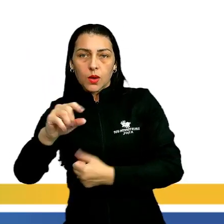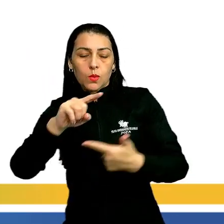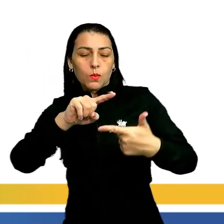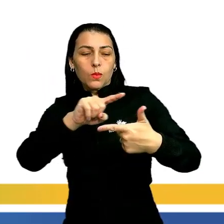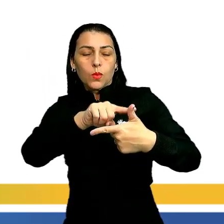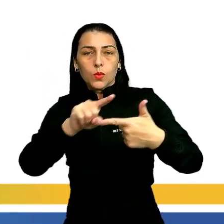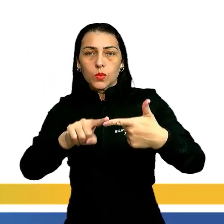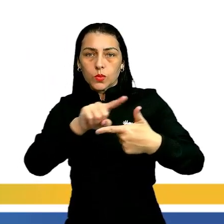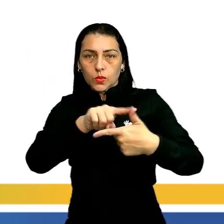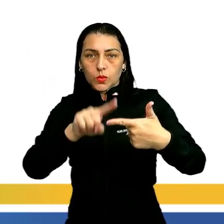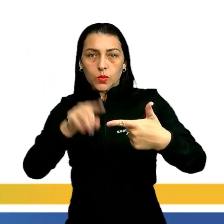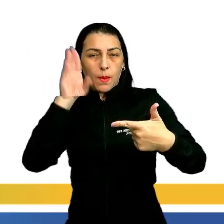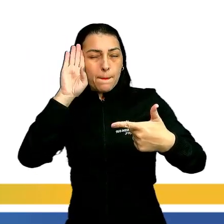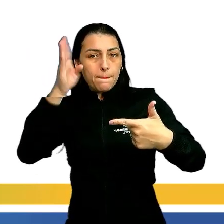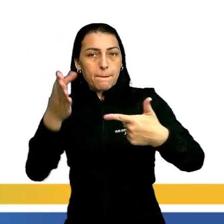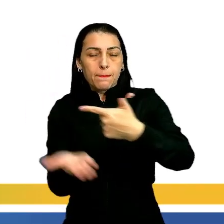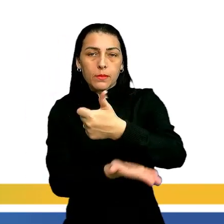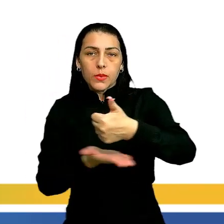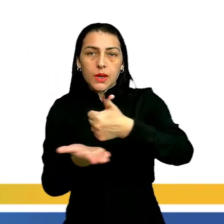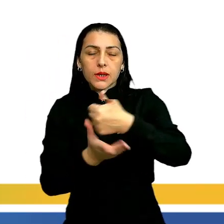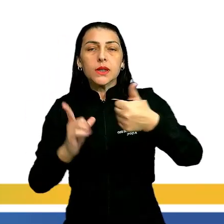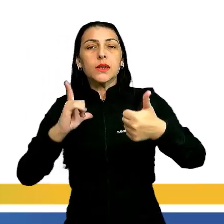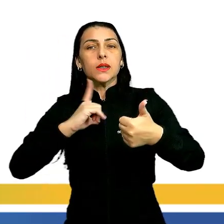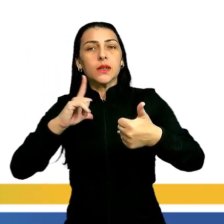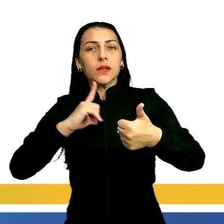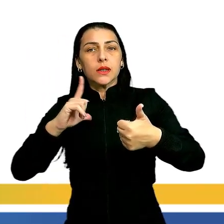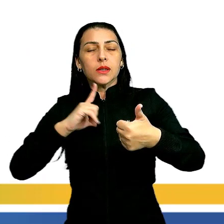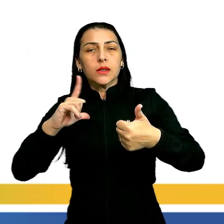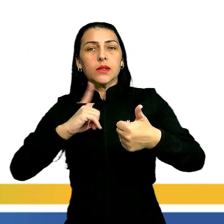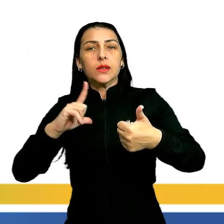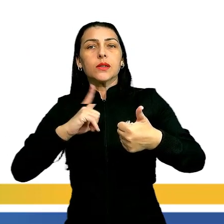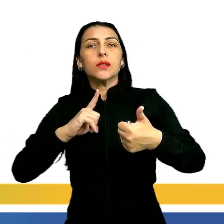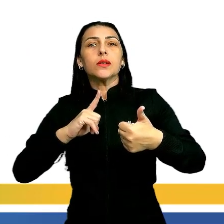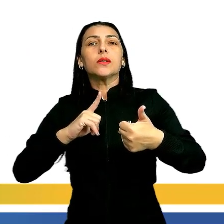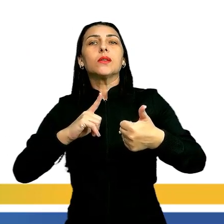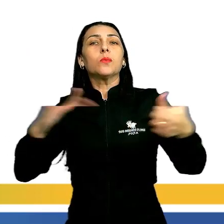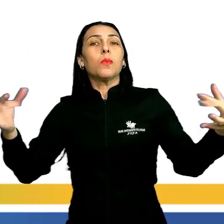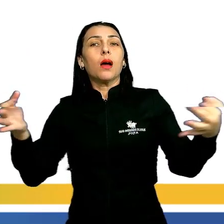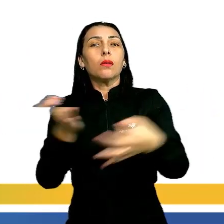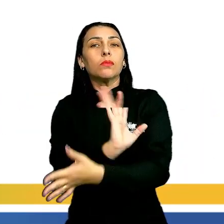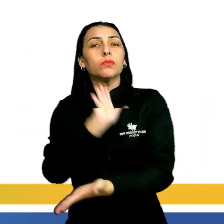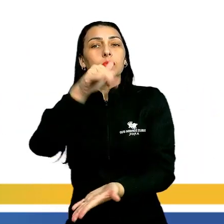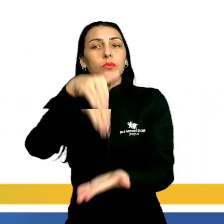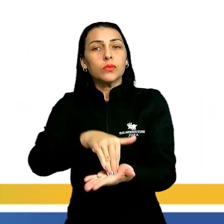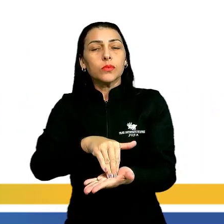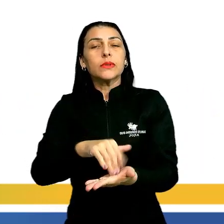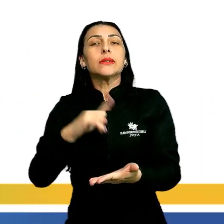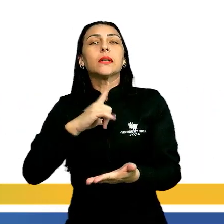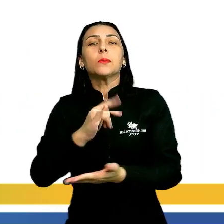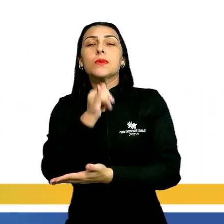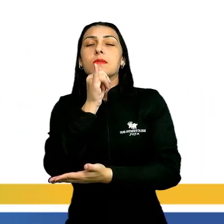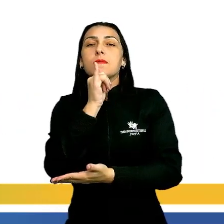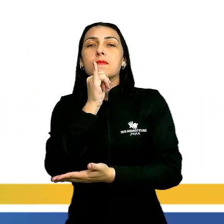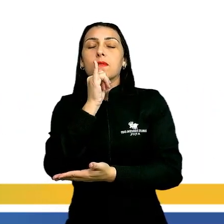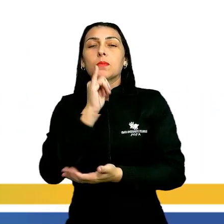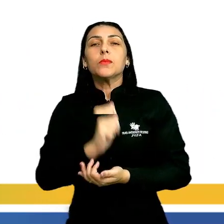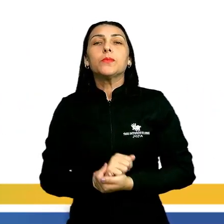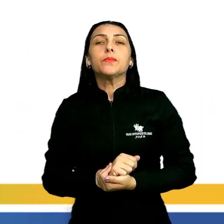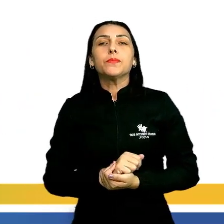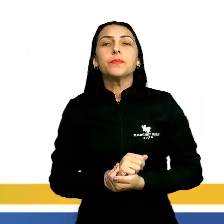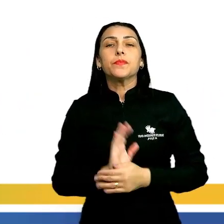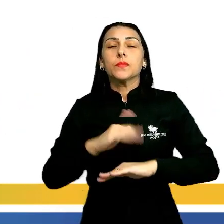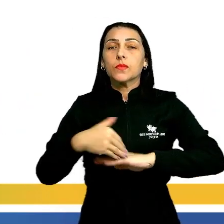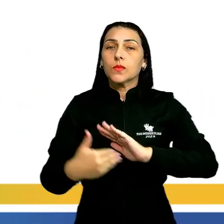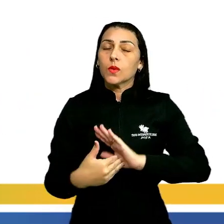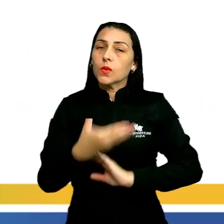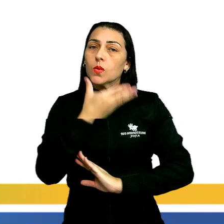duas premissas que agem para gerar uma conclusão. Então, nós temos aí o exemplo clássico, né?